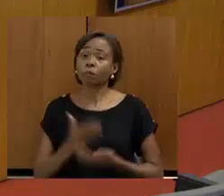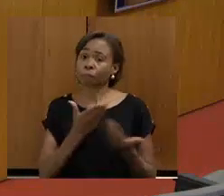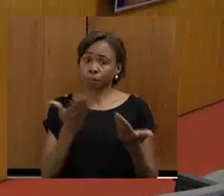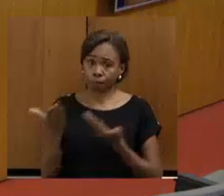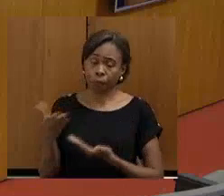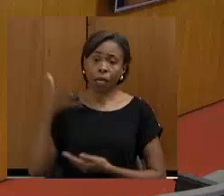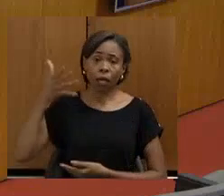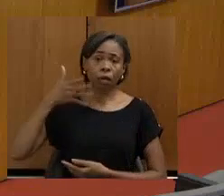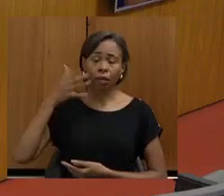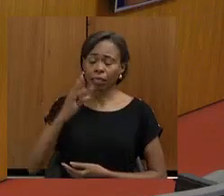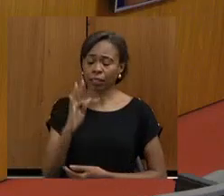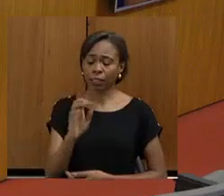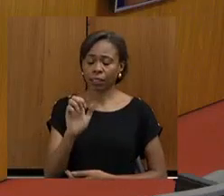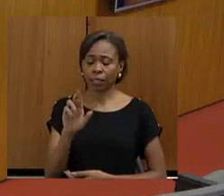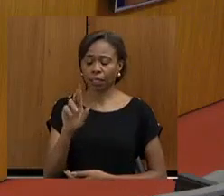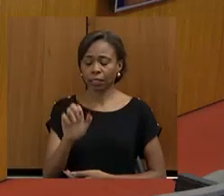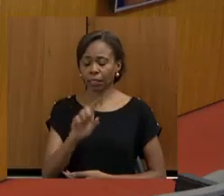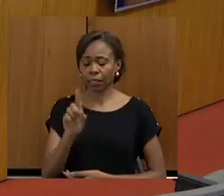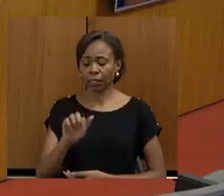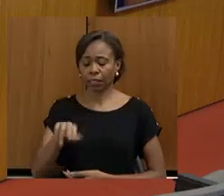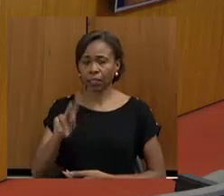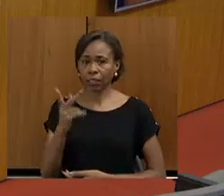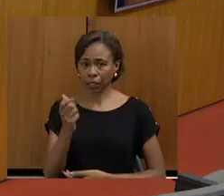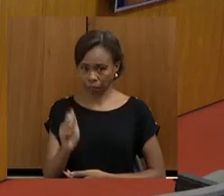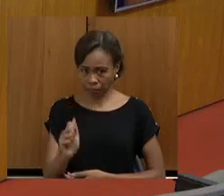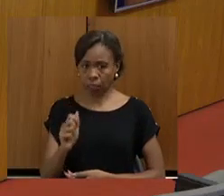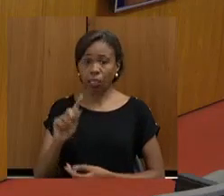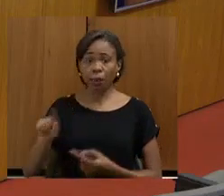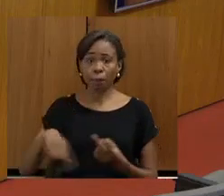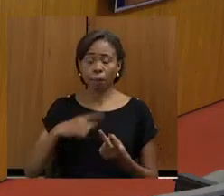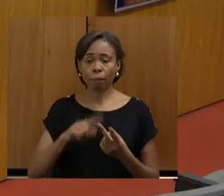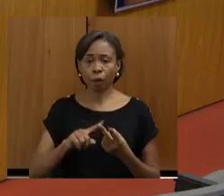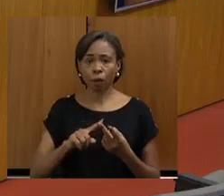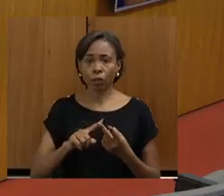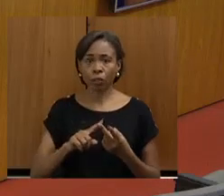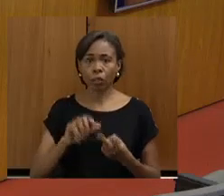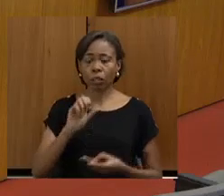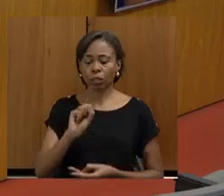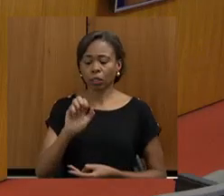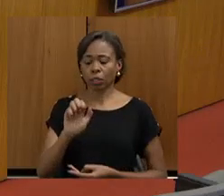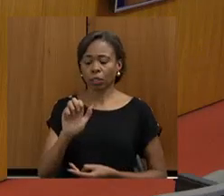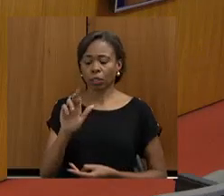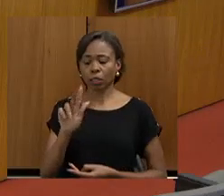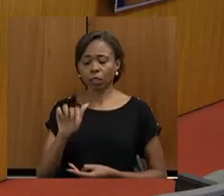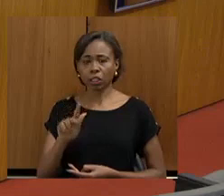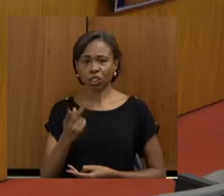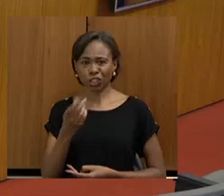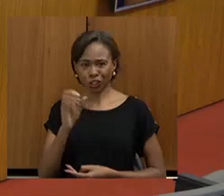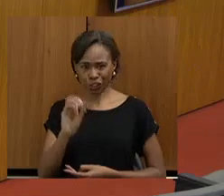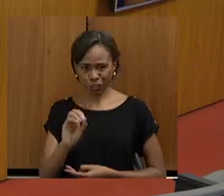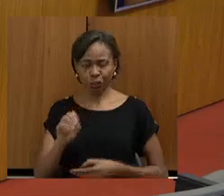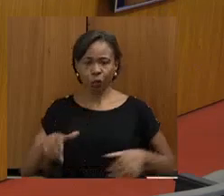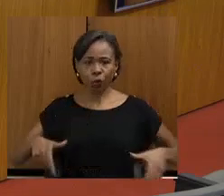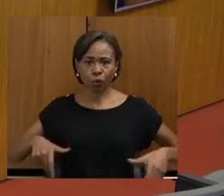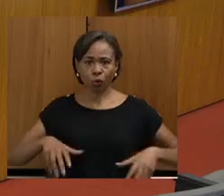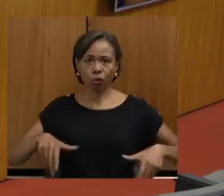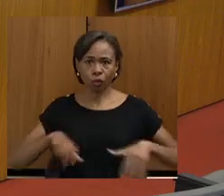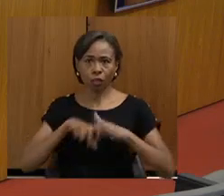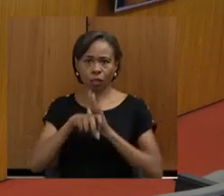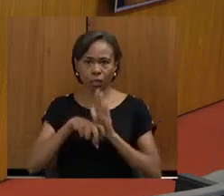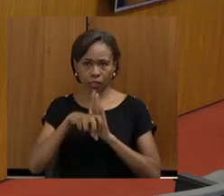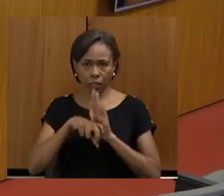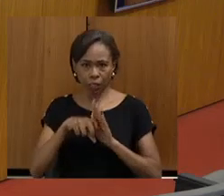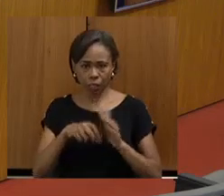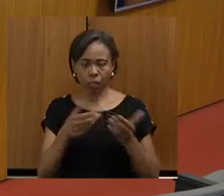para a Terezinha Rocha e logo em seguida para o Serginho Felipe, o Serginho Cadeirante, que já pode ficar aqui